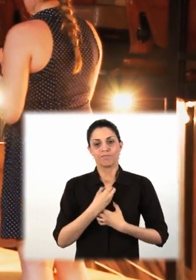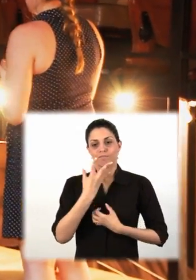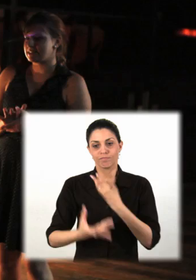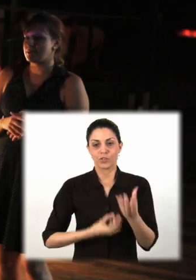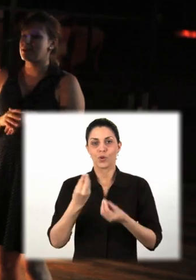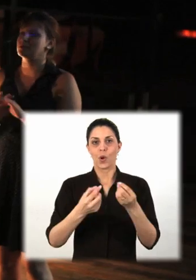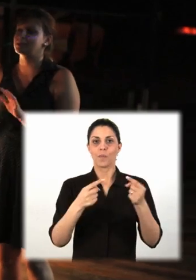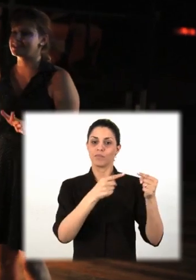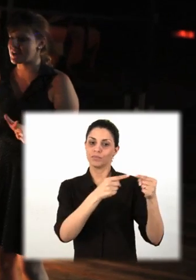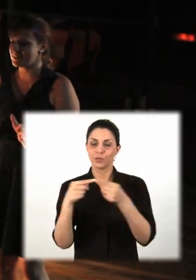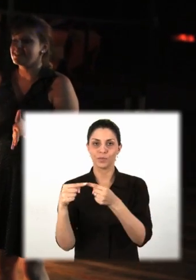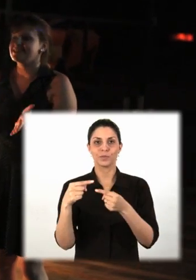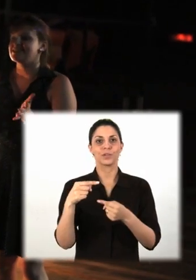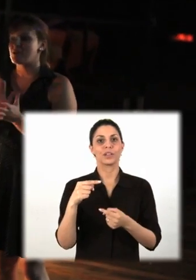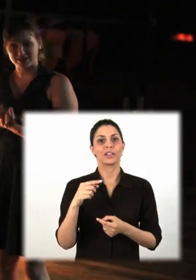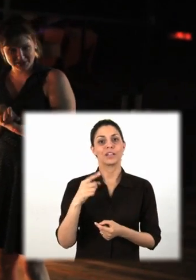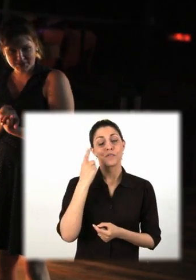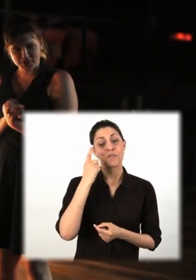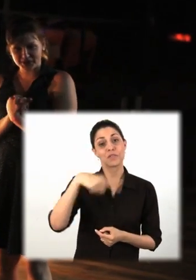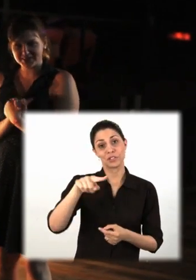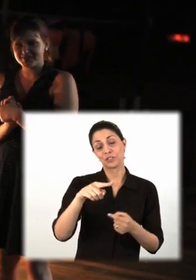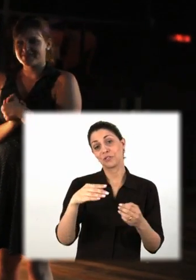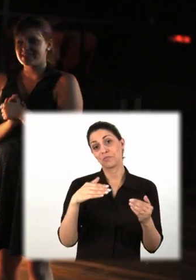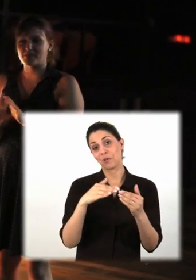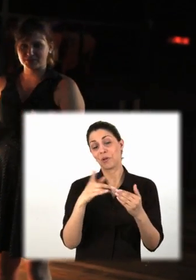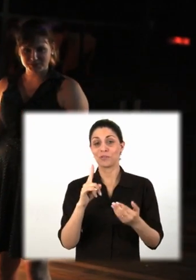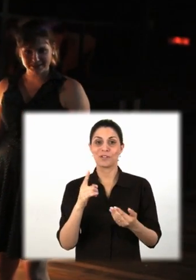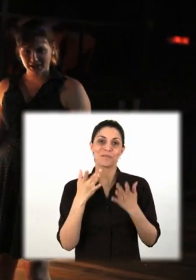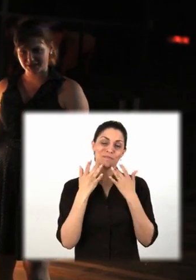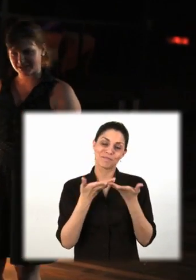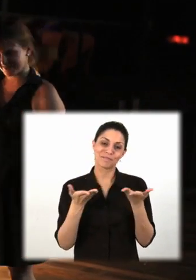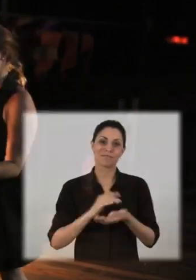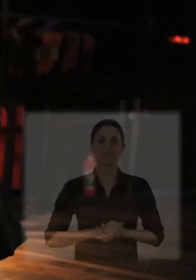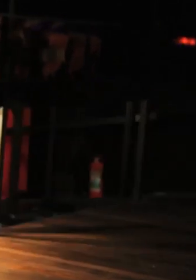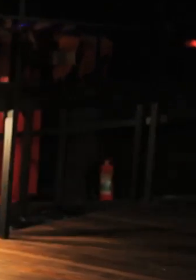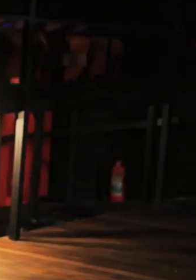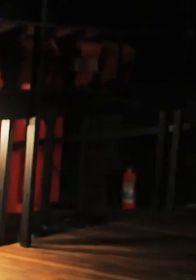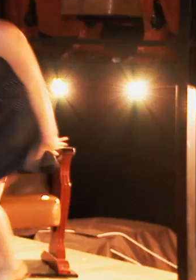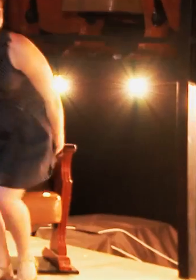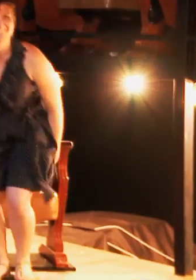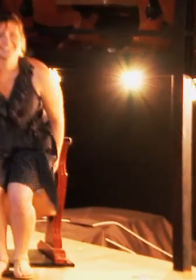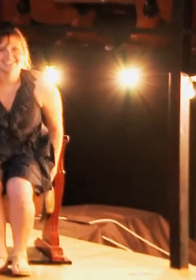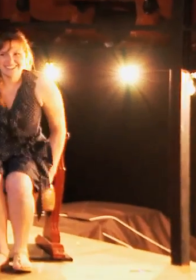com eles, trabalhei a pontuação. Vamos ver se vocês aprovam e vamos ao espetáculo, então.